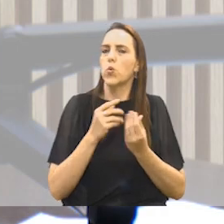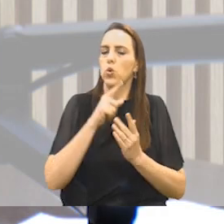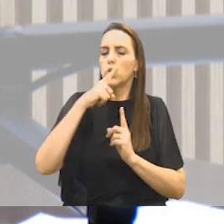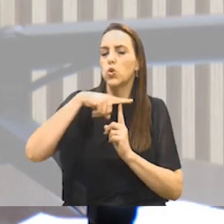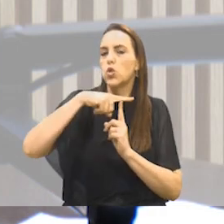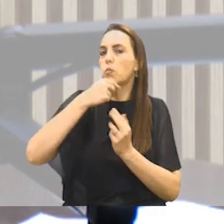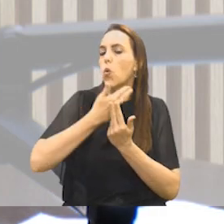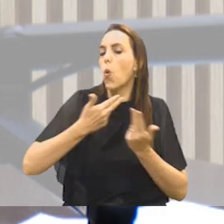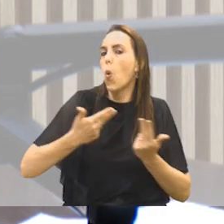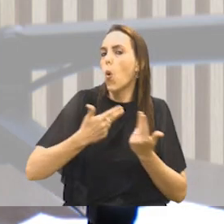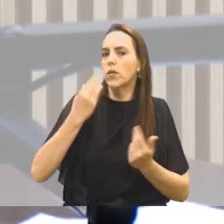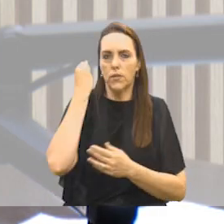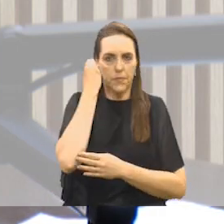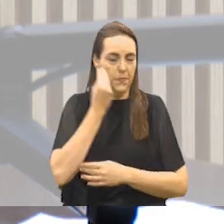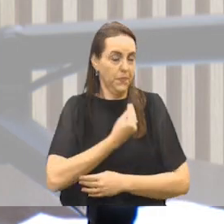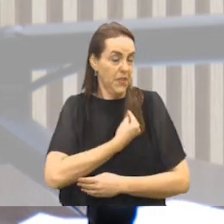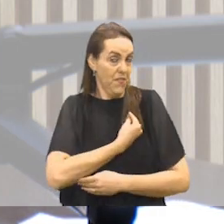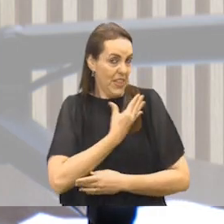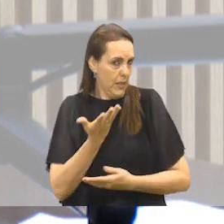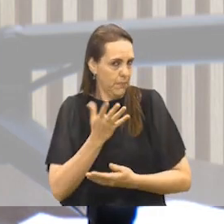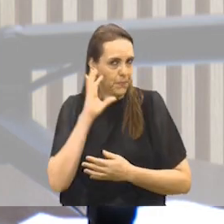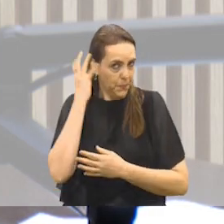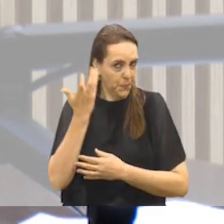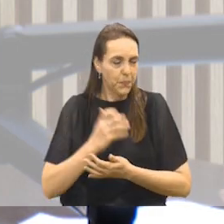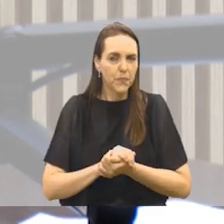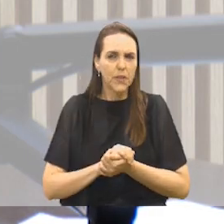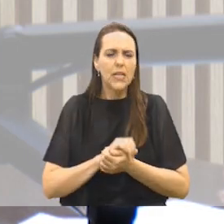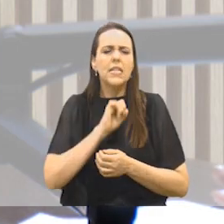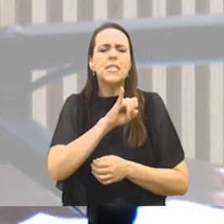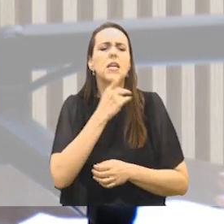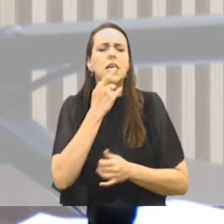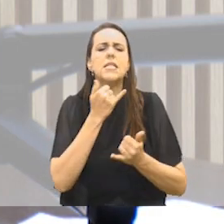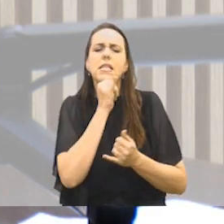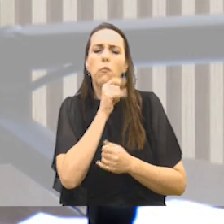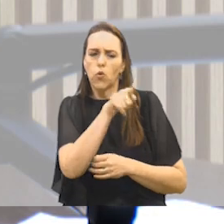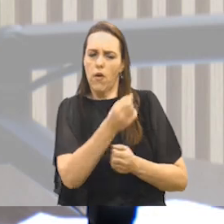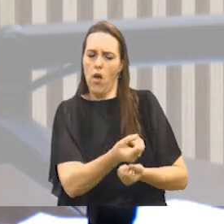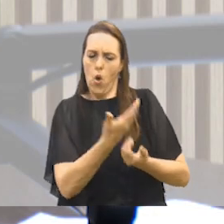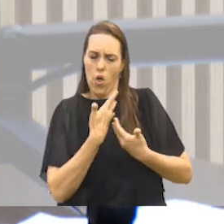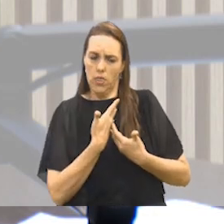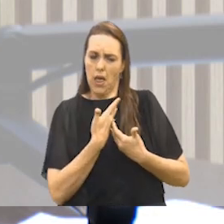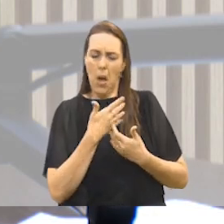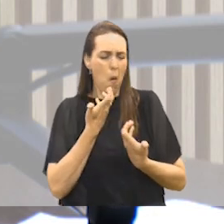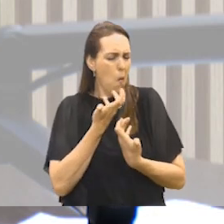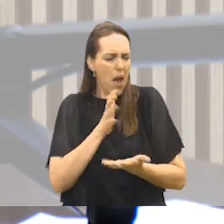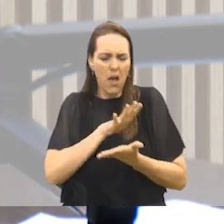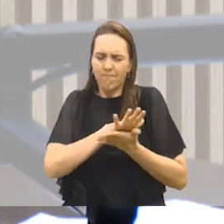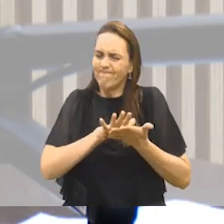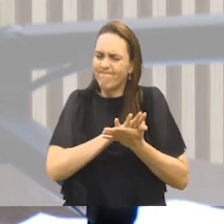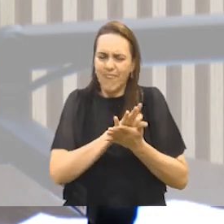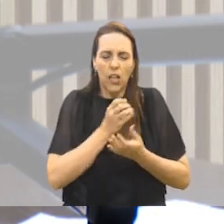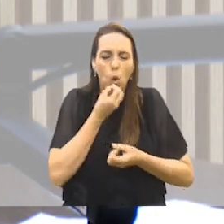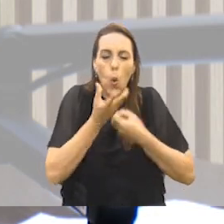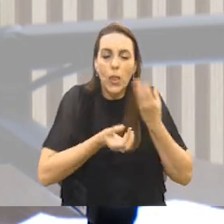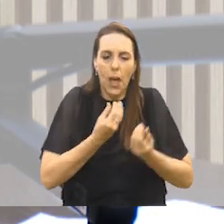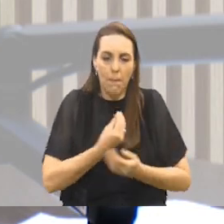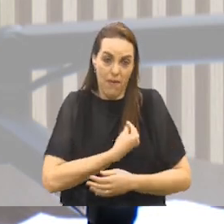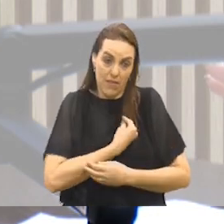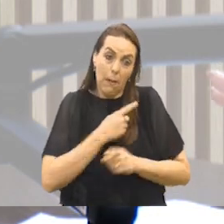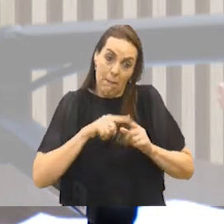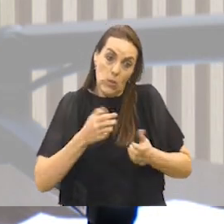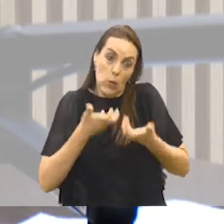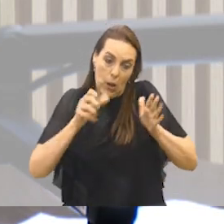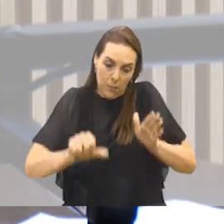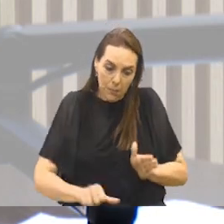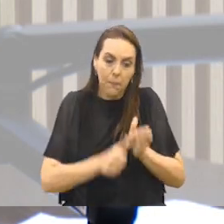para muitas situações, né? Por exemplo, se tu chegar para mim e disser, Josi, eu não quero falar nada da minha vida, mas eu quero que tu me